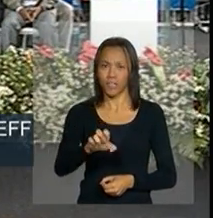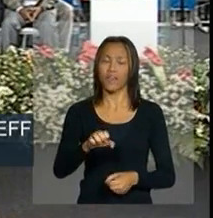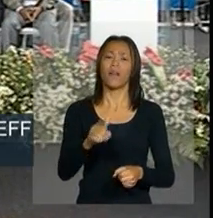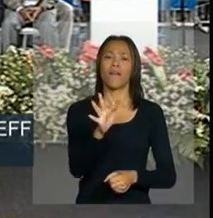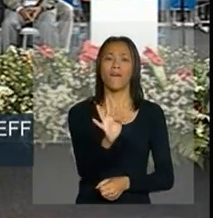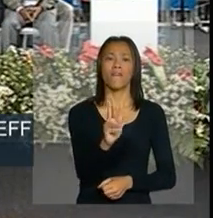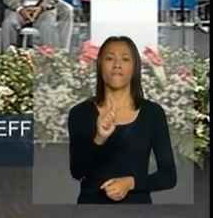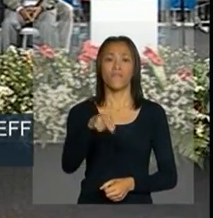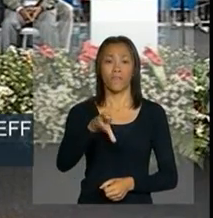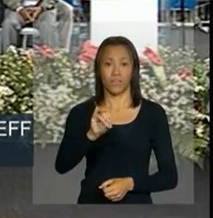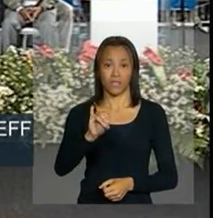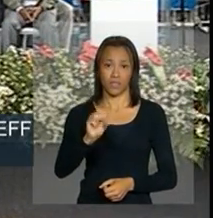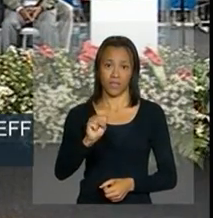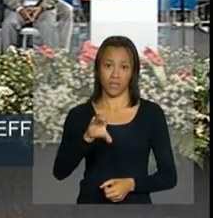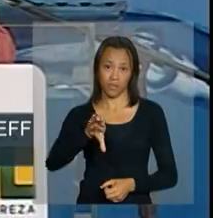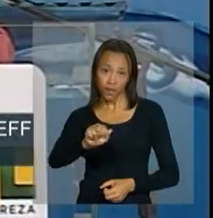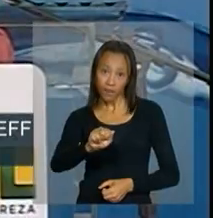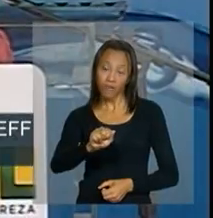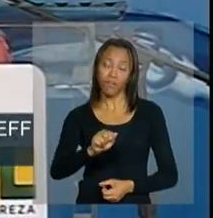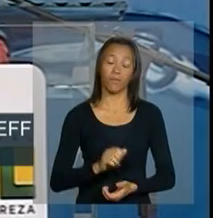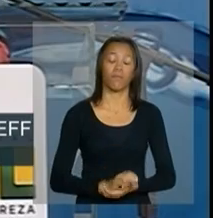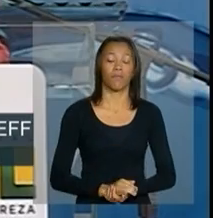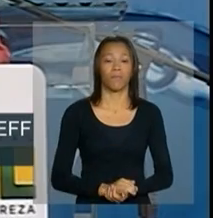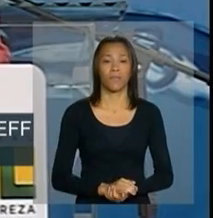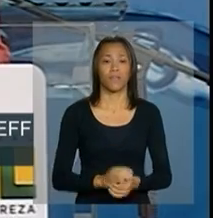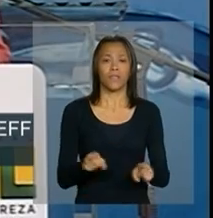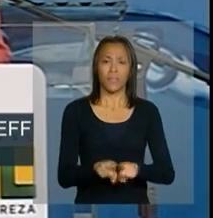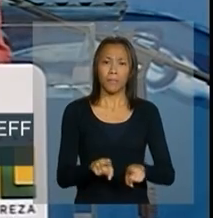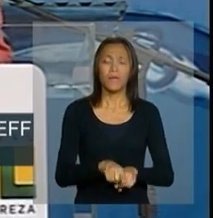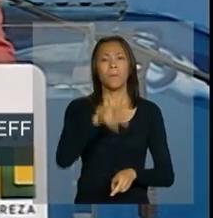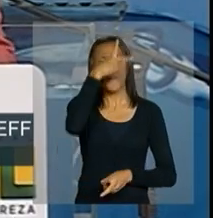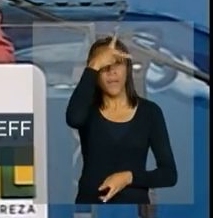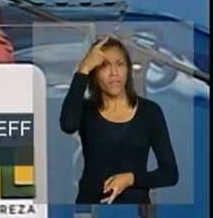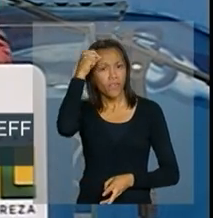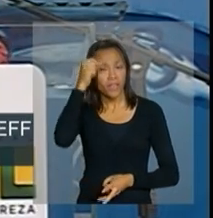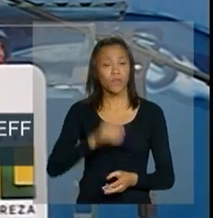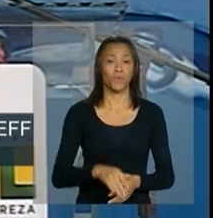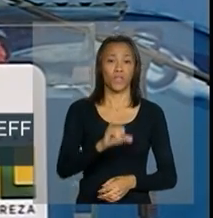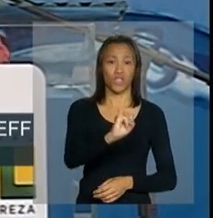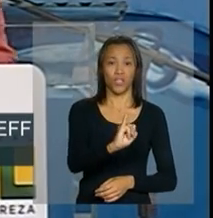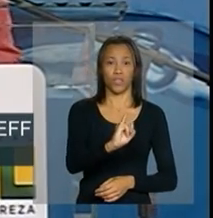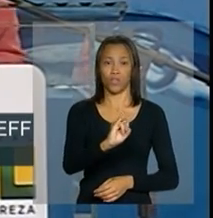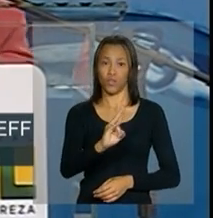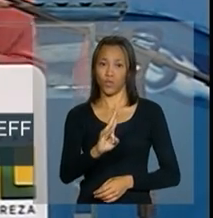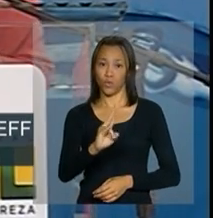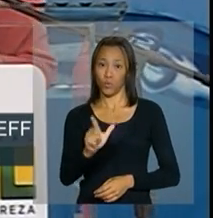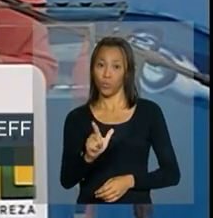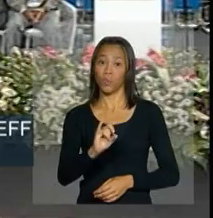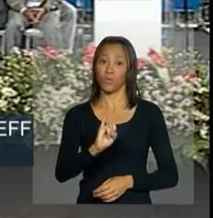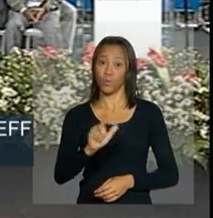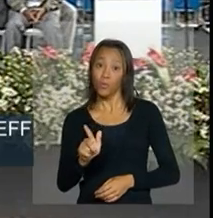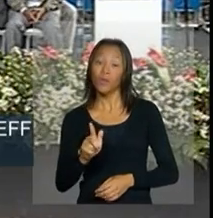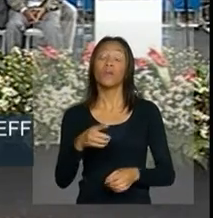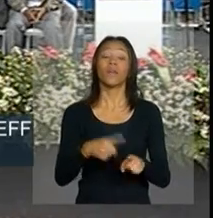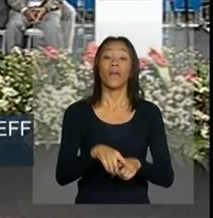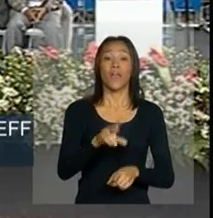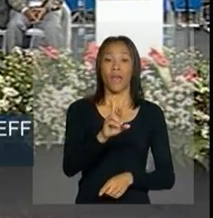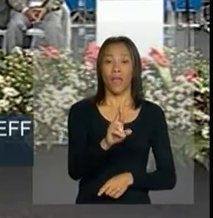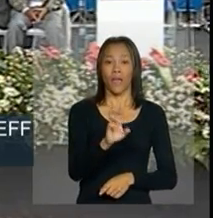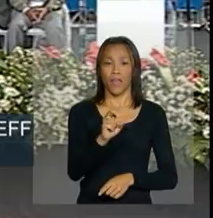Francisca Alves Ribeiro. Ao prefeito de Uiuiu, Reginaldo